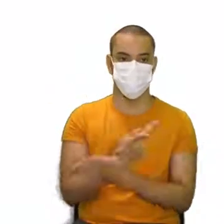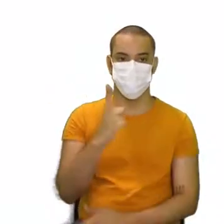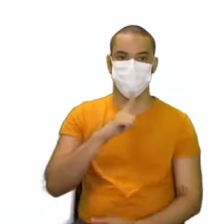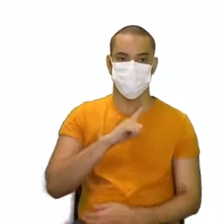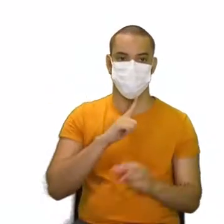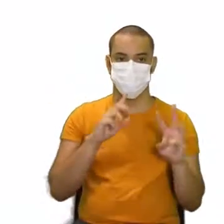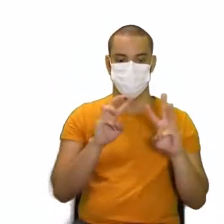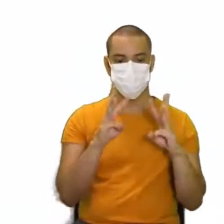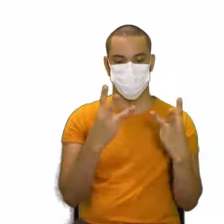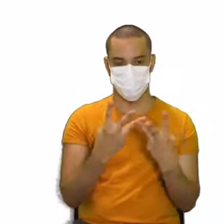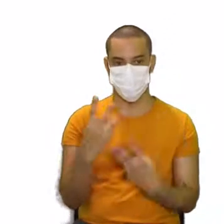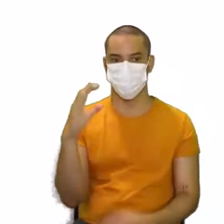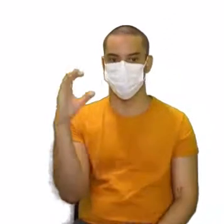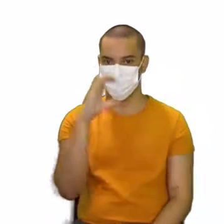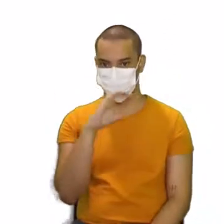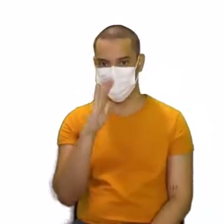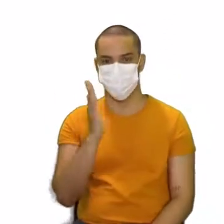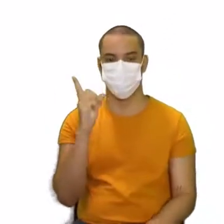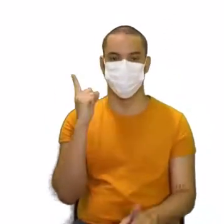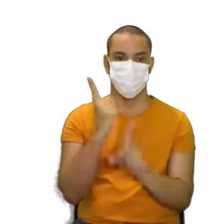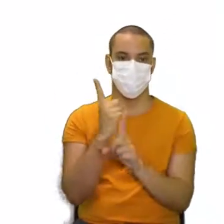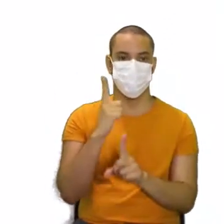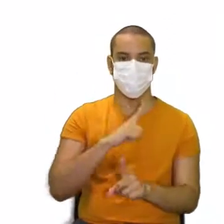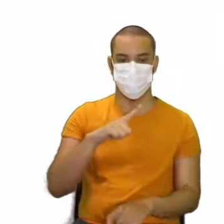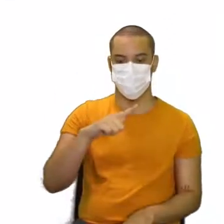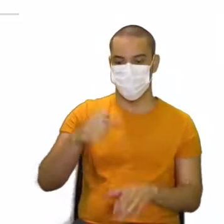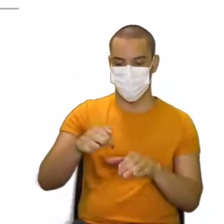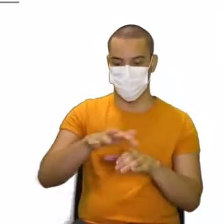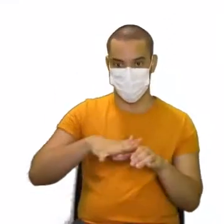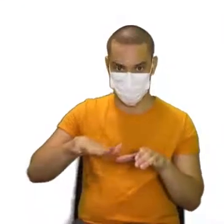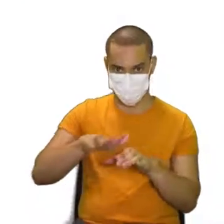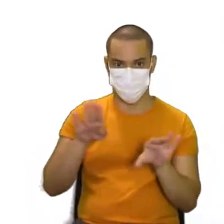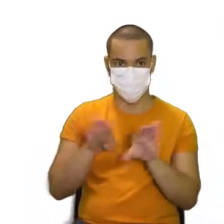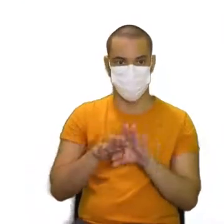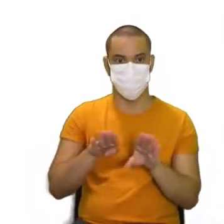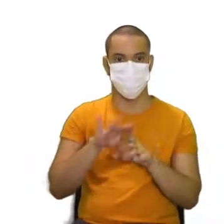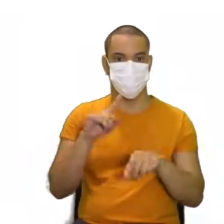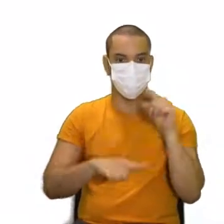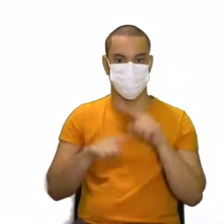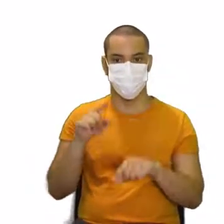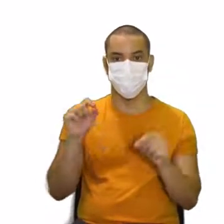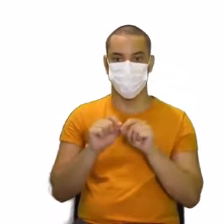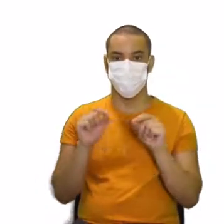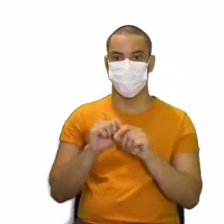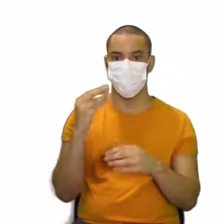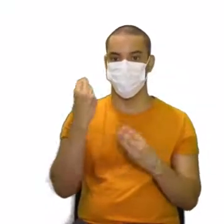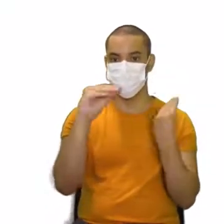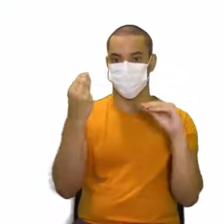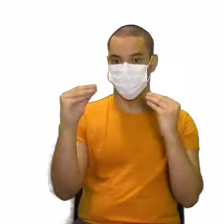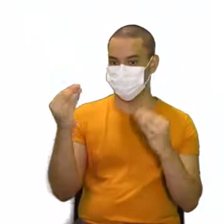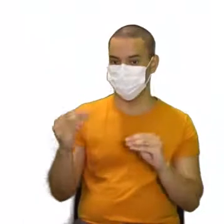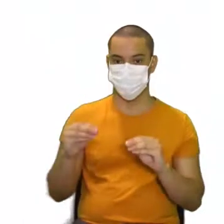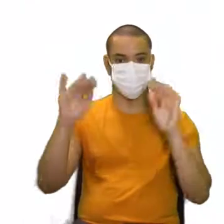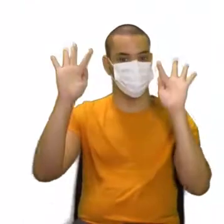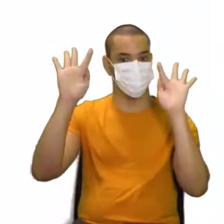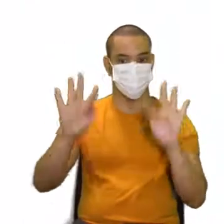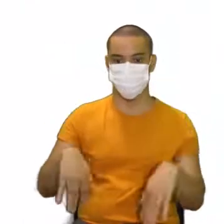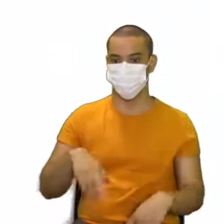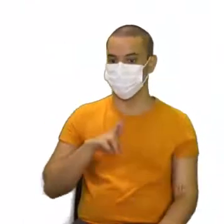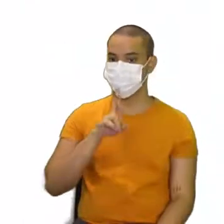massa até a velocidade acabei de achar eu tenho campo e a Carla faça as operações e